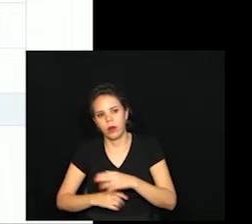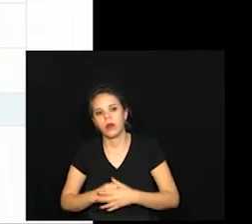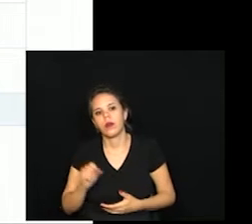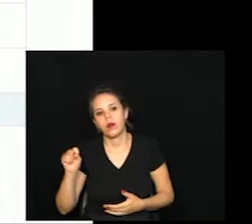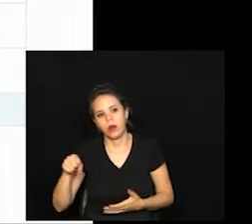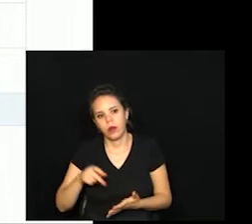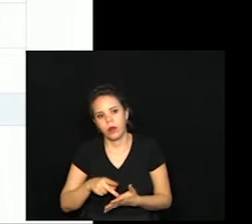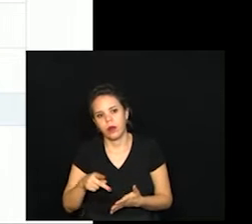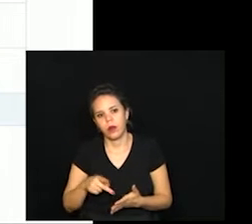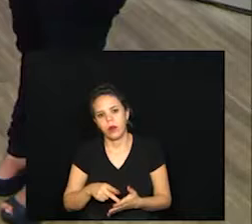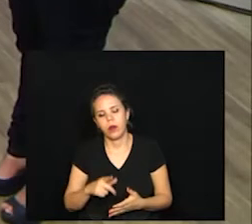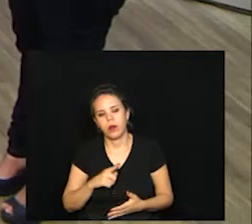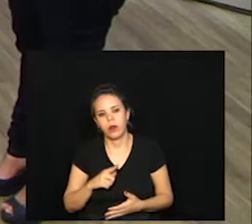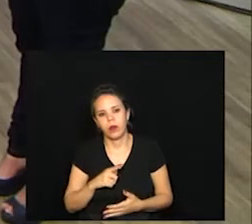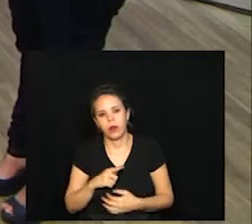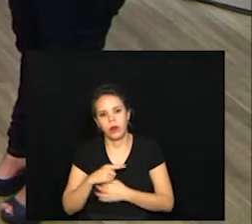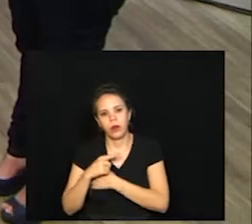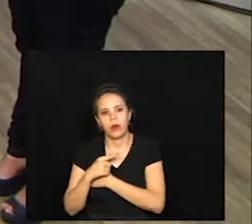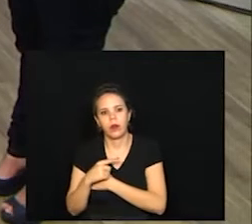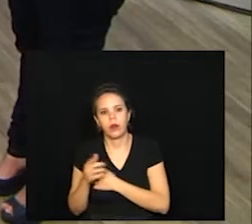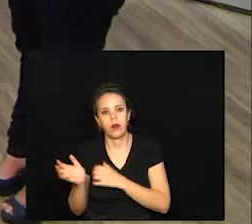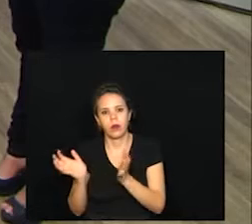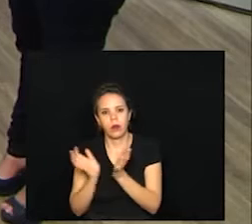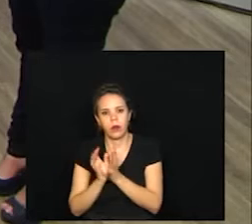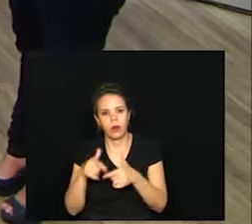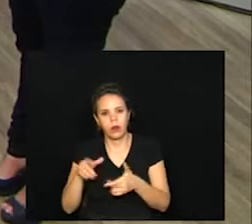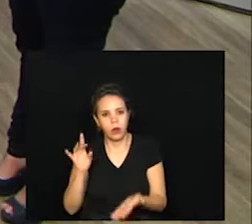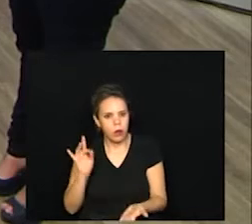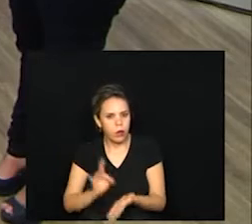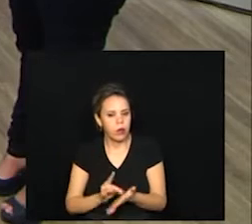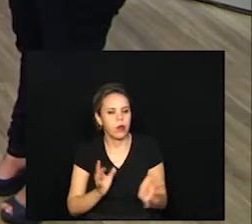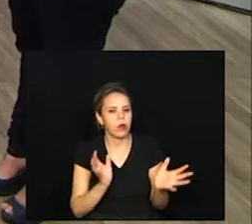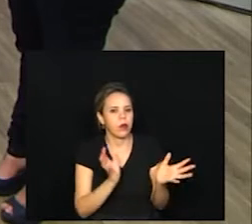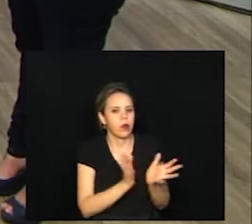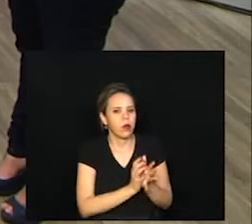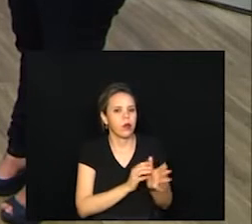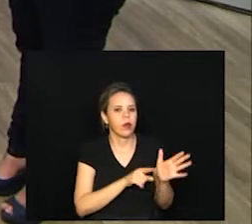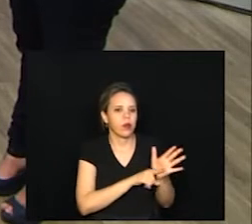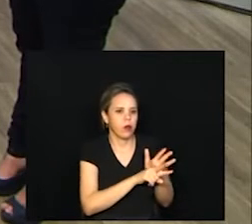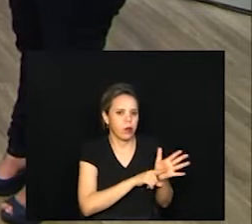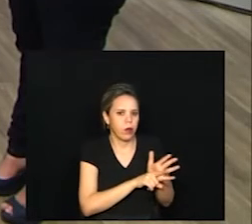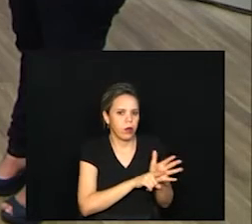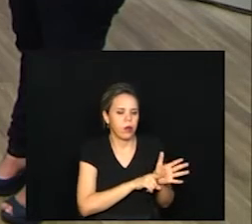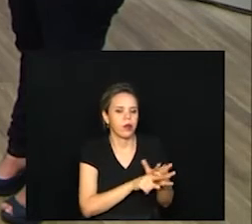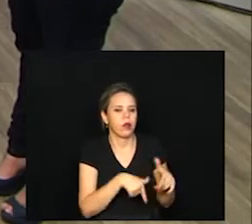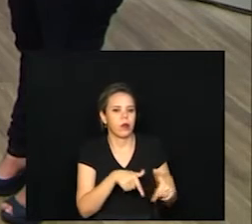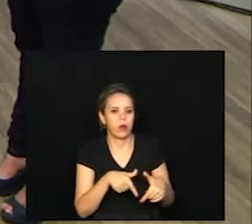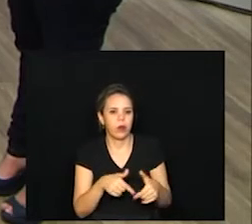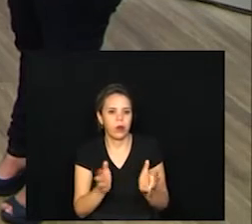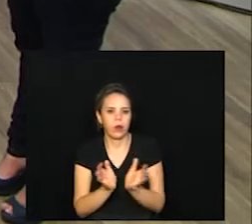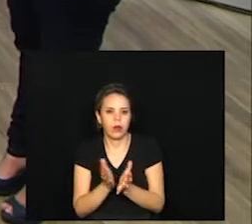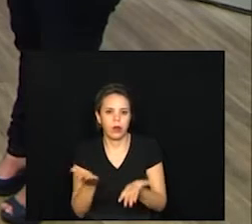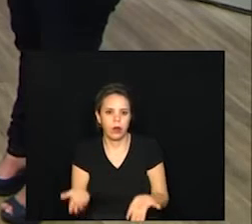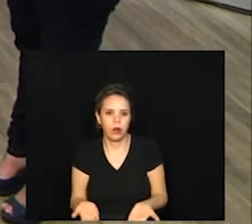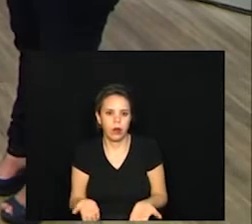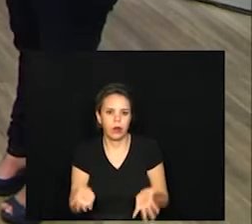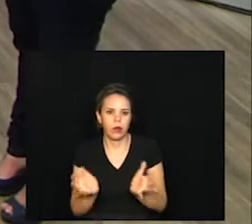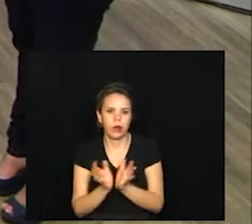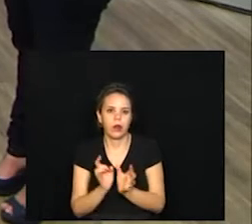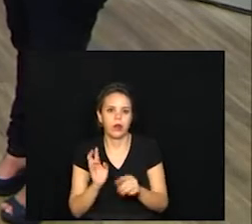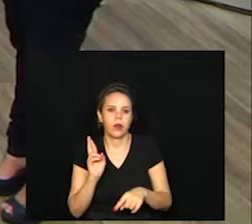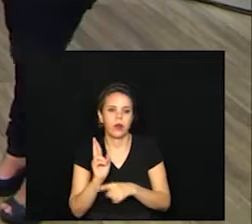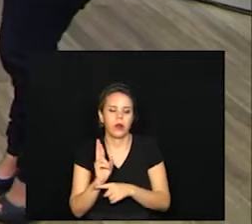É, nessa página nós temos as comissões permanentes, temos as comissões de estudos e temos essas que são as comissões